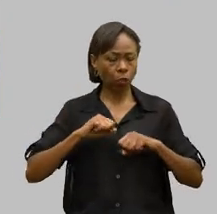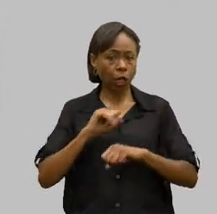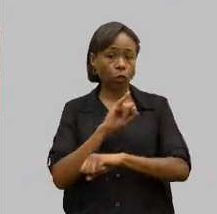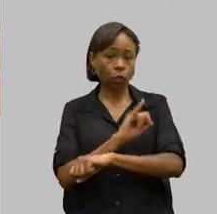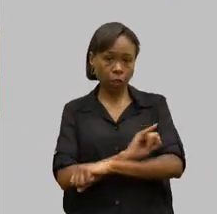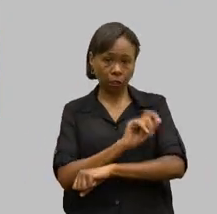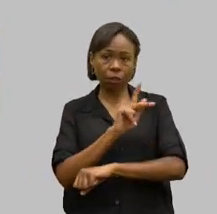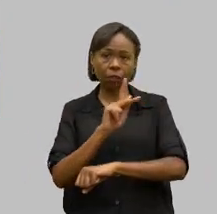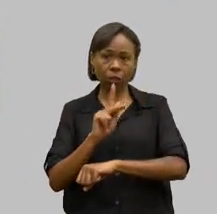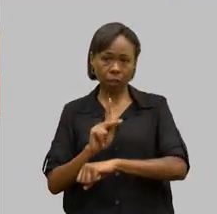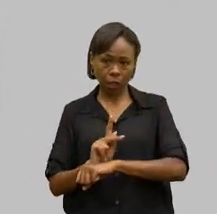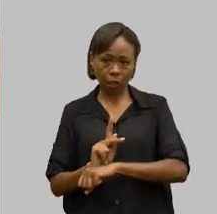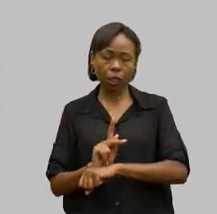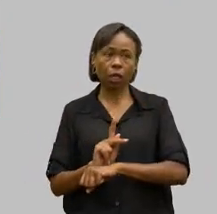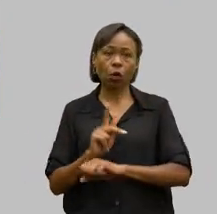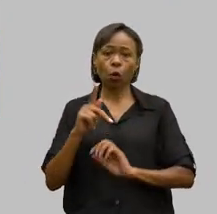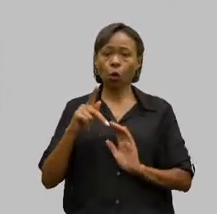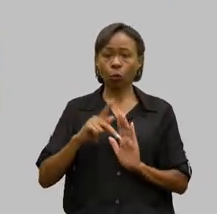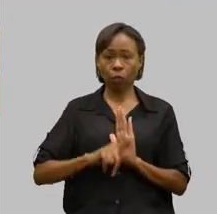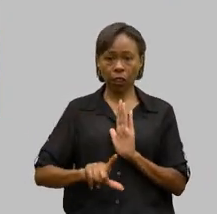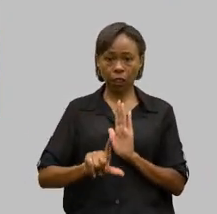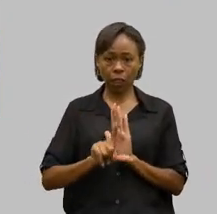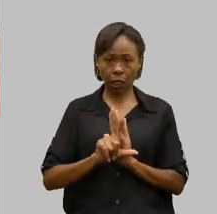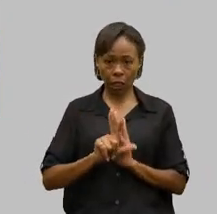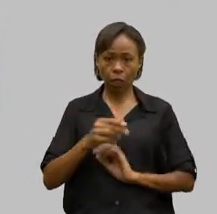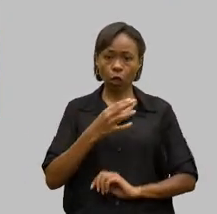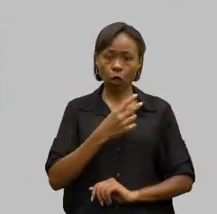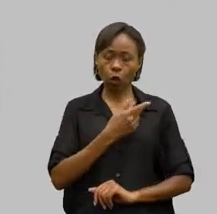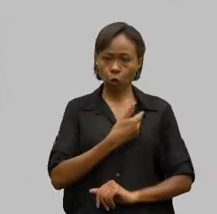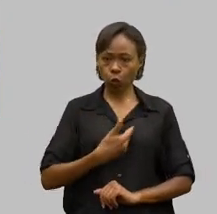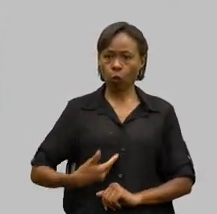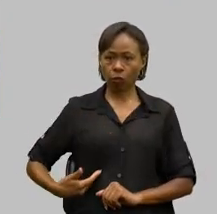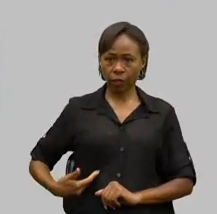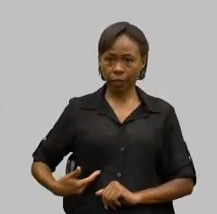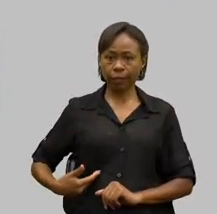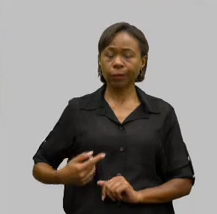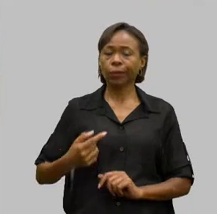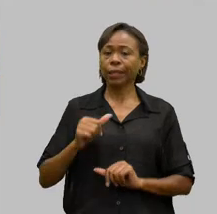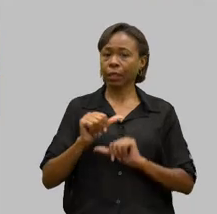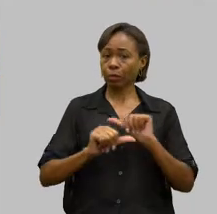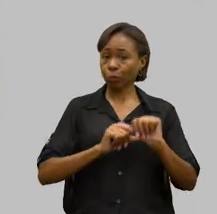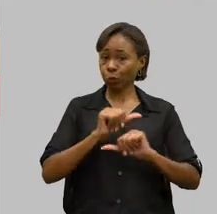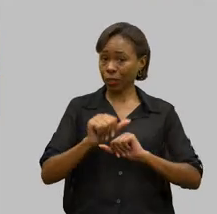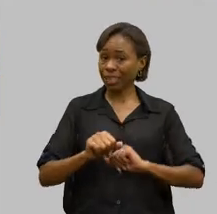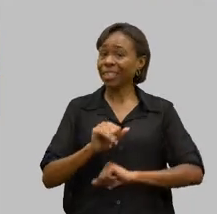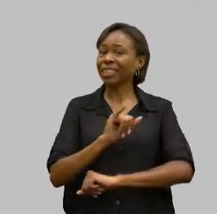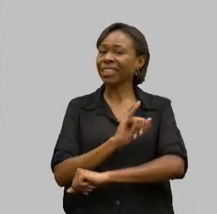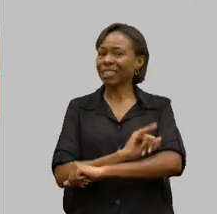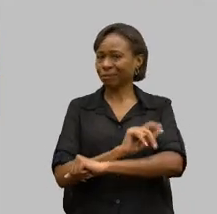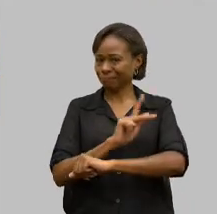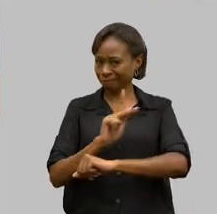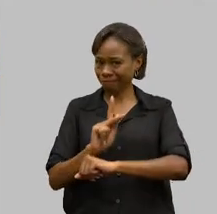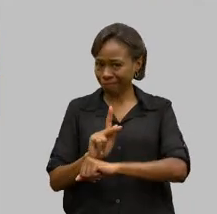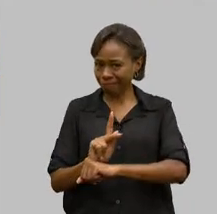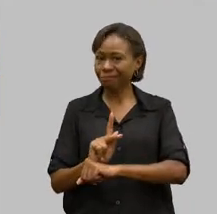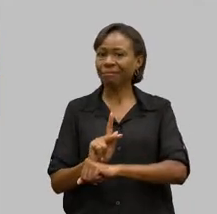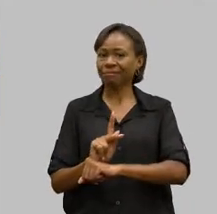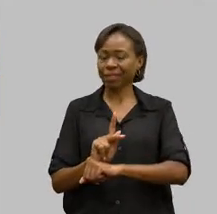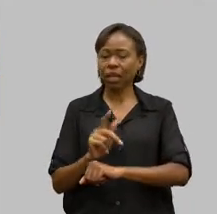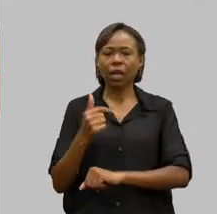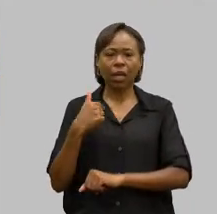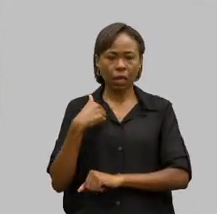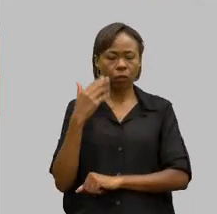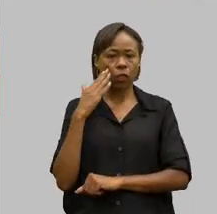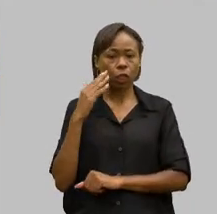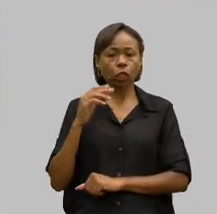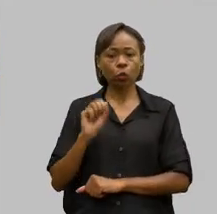um projeto de lei do governo do Estado que traz mudanças drásticas ao Instituto de Previdência. Eu sei que o Sindhut, porque